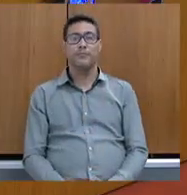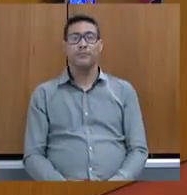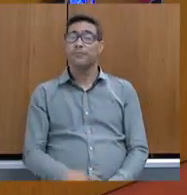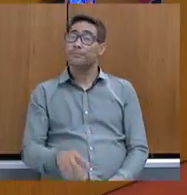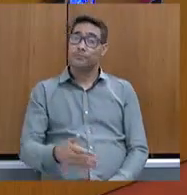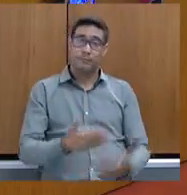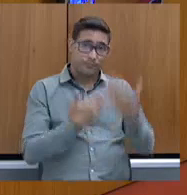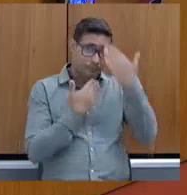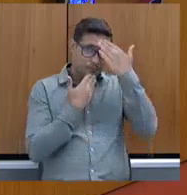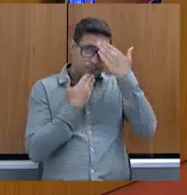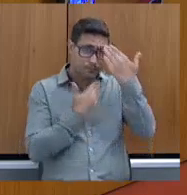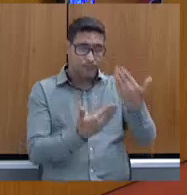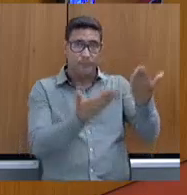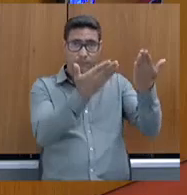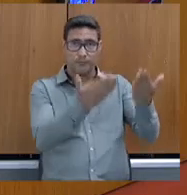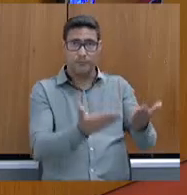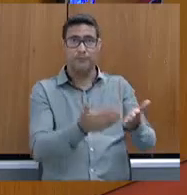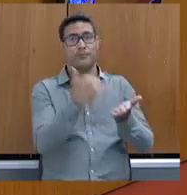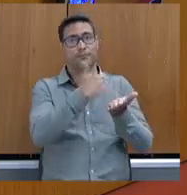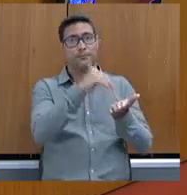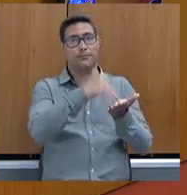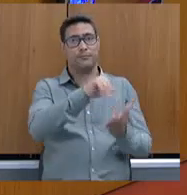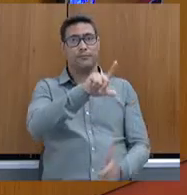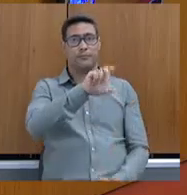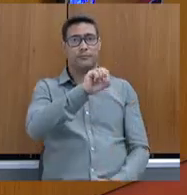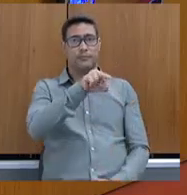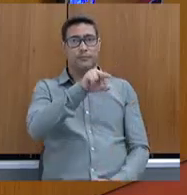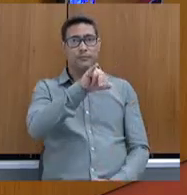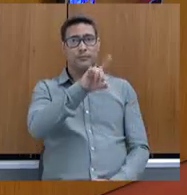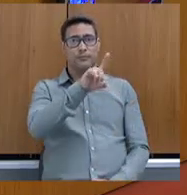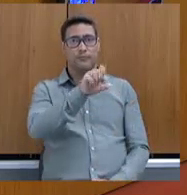agradecemos mais a vez secretária Leones